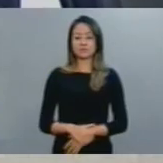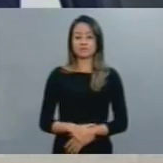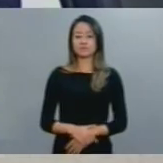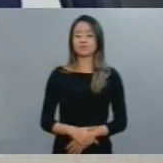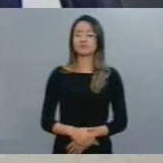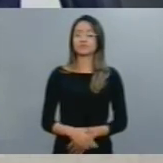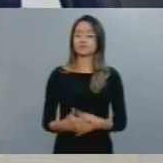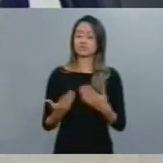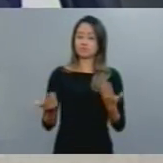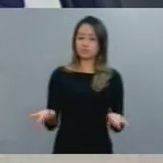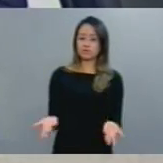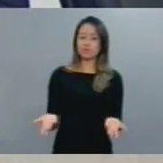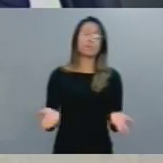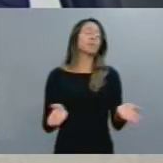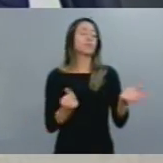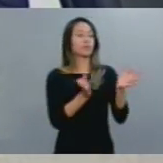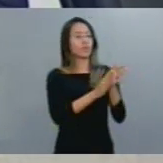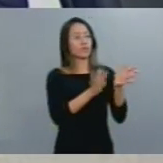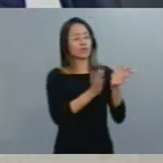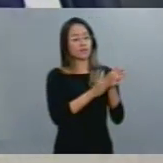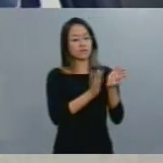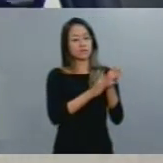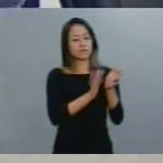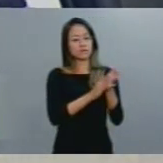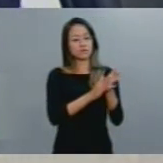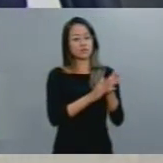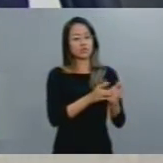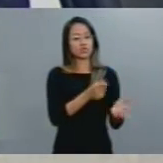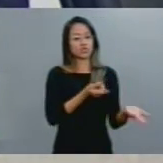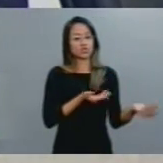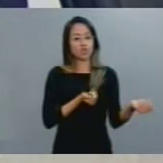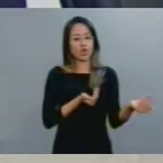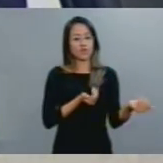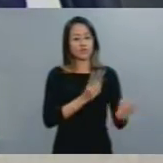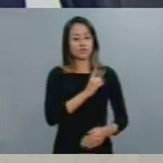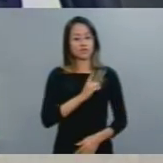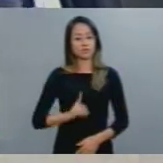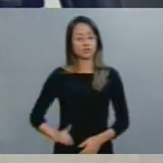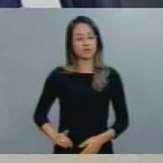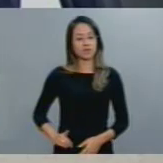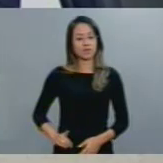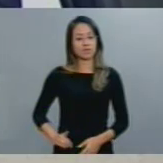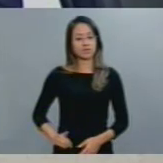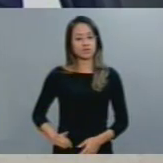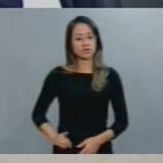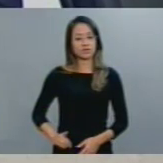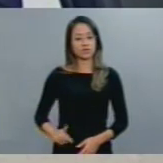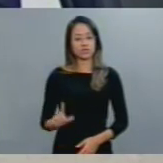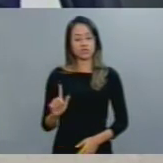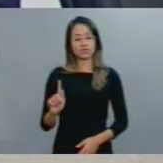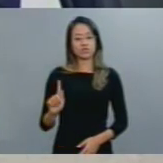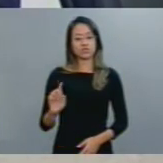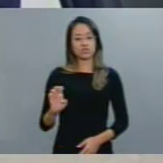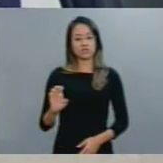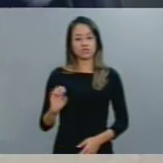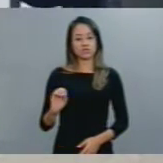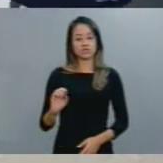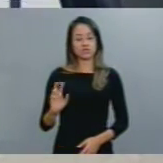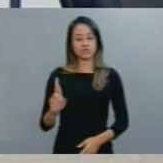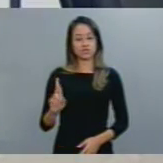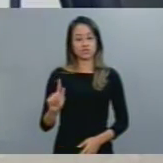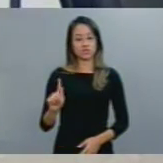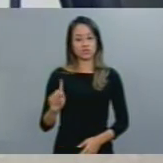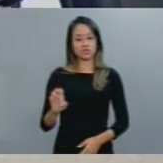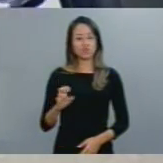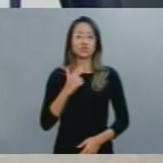queria só acrescentar que eu quero parabenizar o nosso jovem deputado estadual que chegou nessa casa, da minha terra natal, do meu Maranguape, eu não pude dar